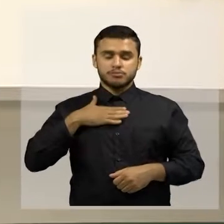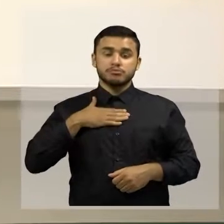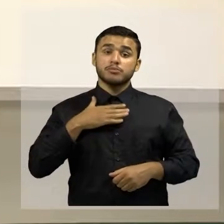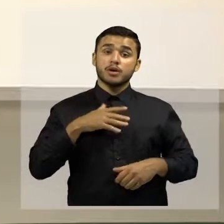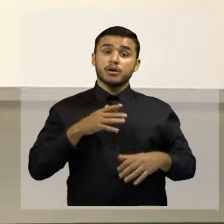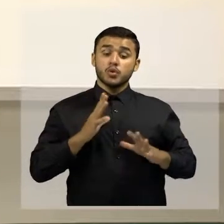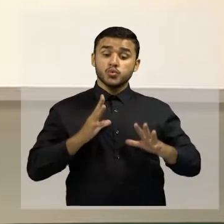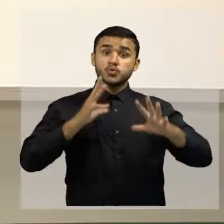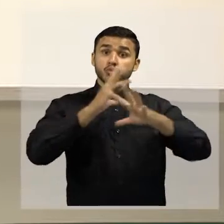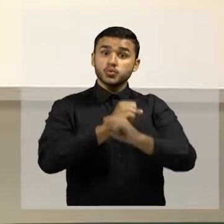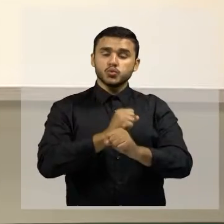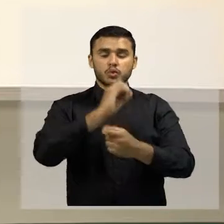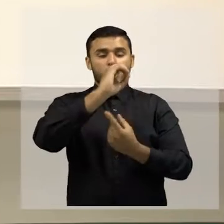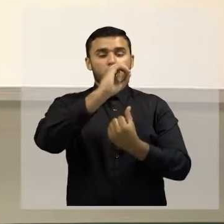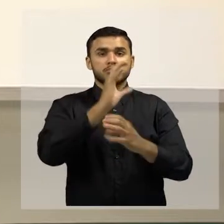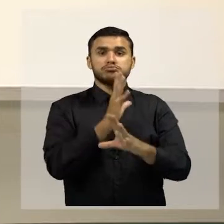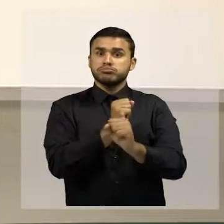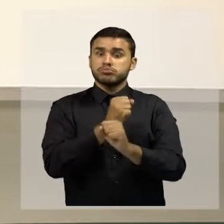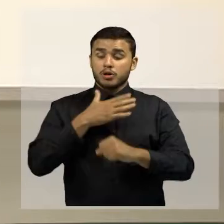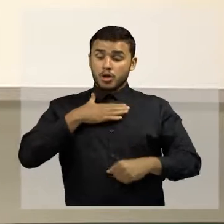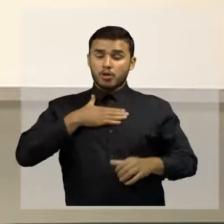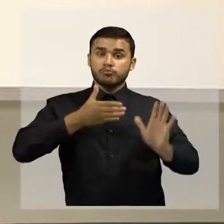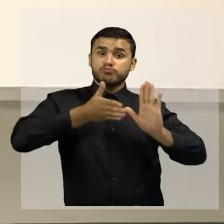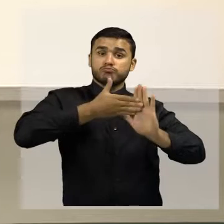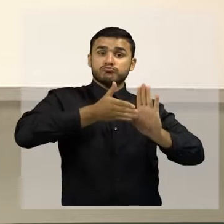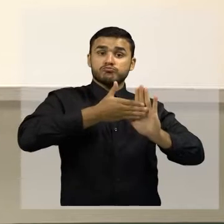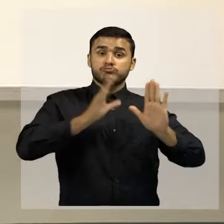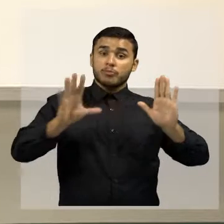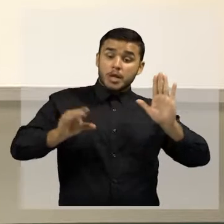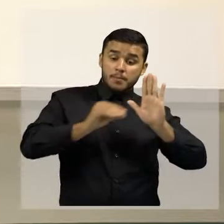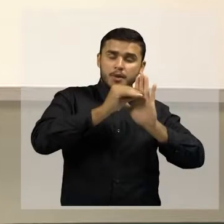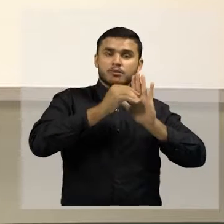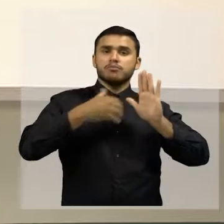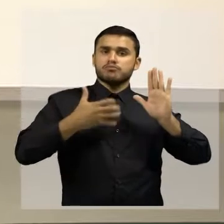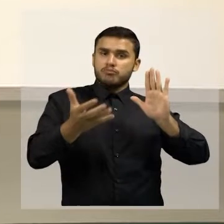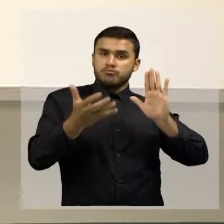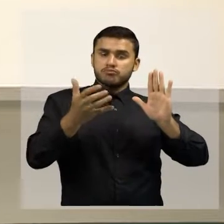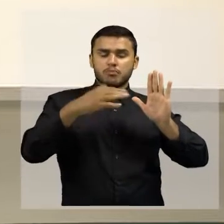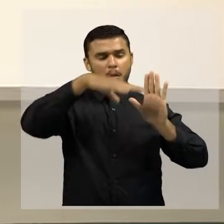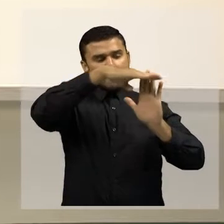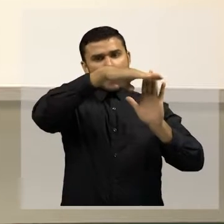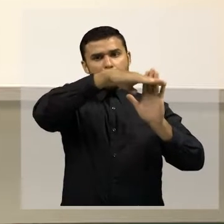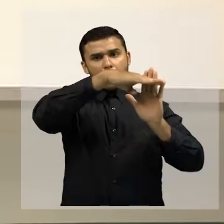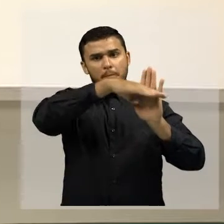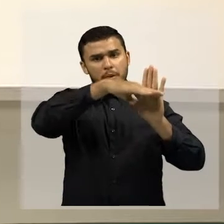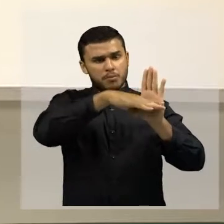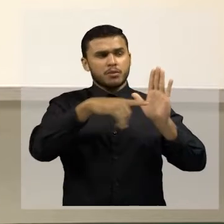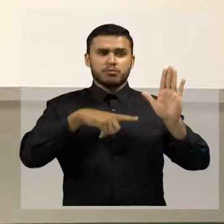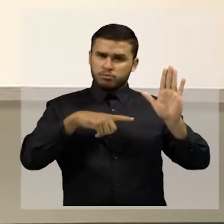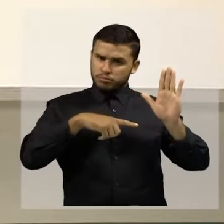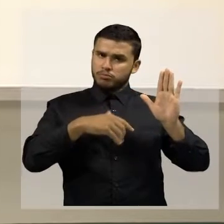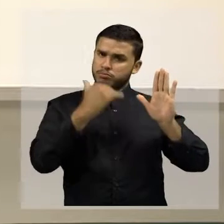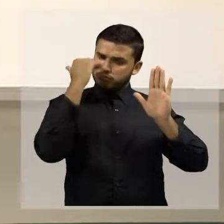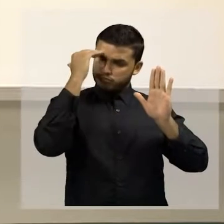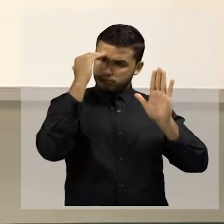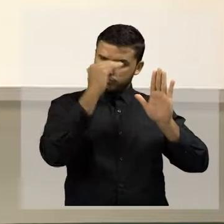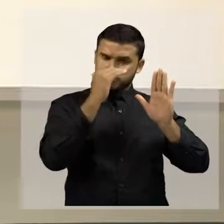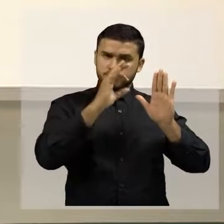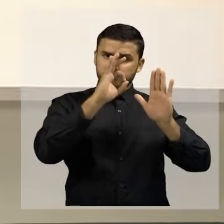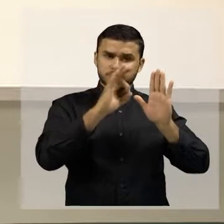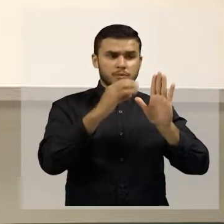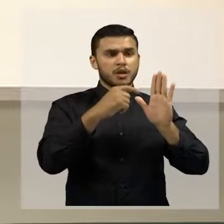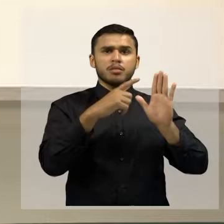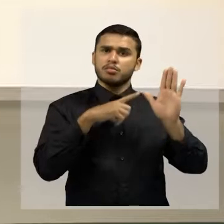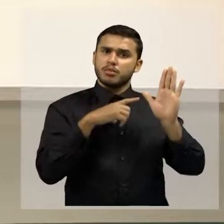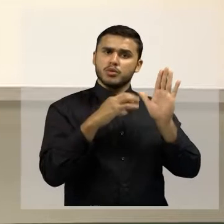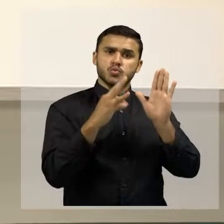peça orçamentária, né? São propostas com código, com